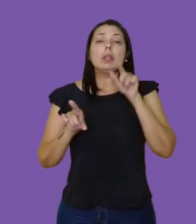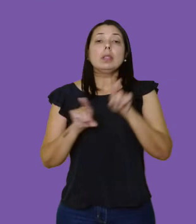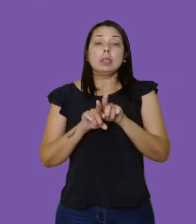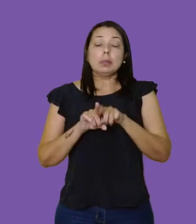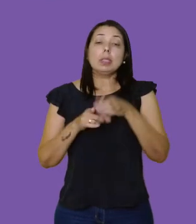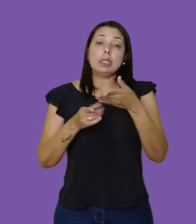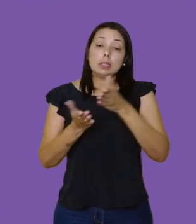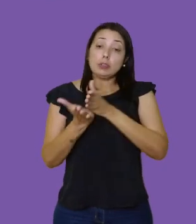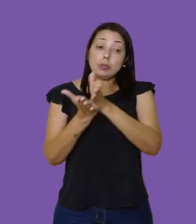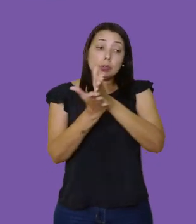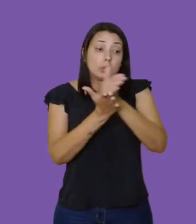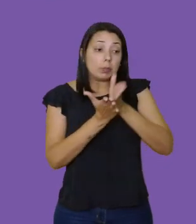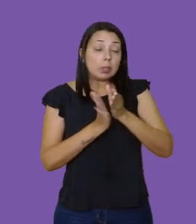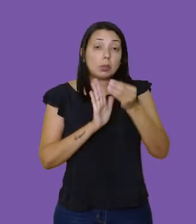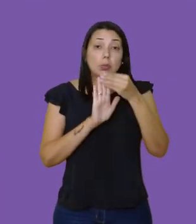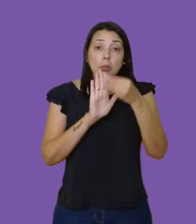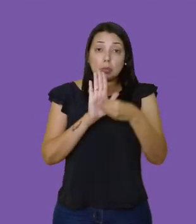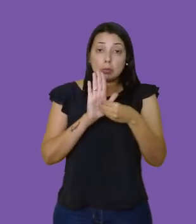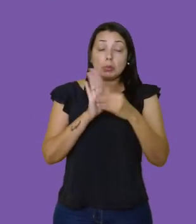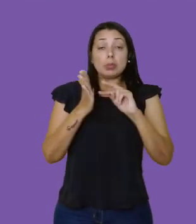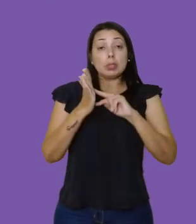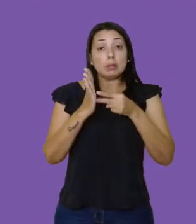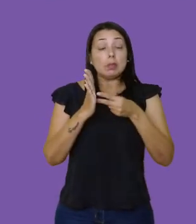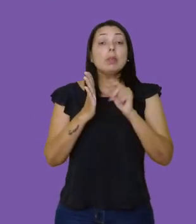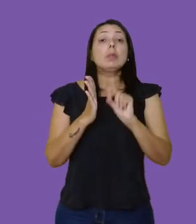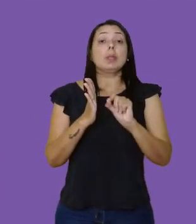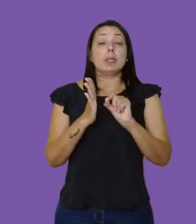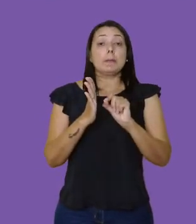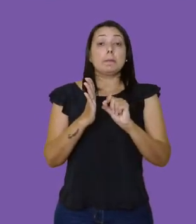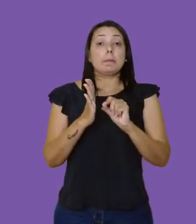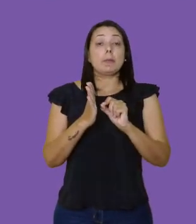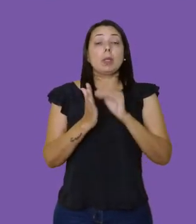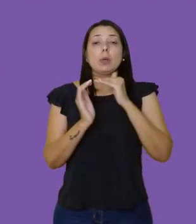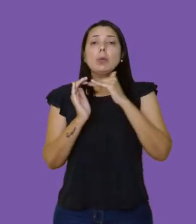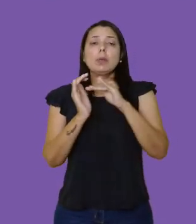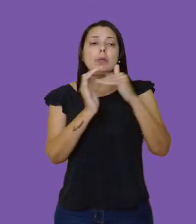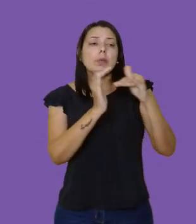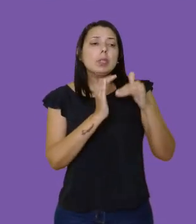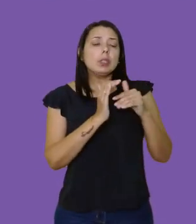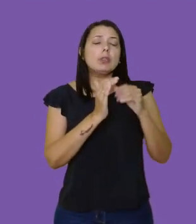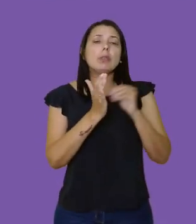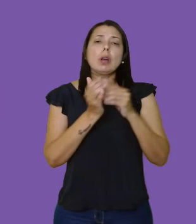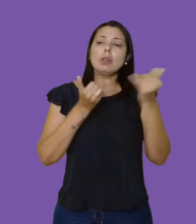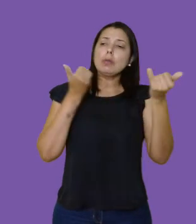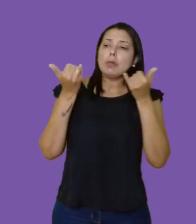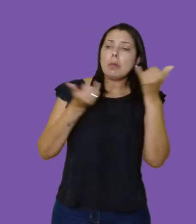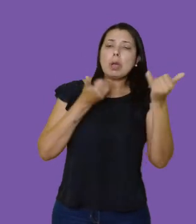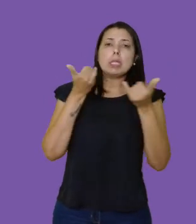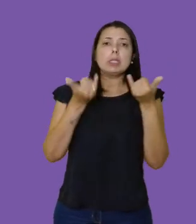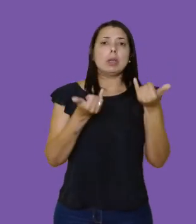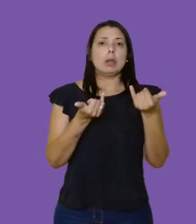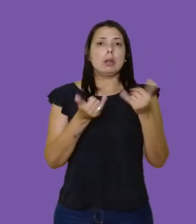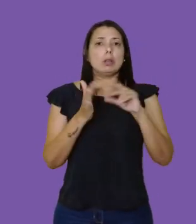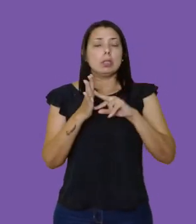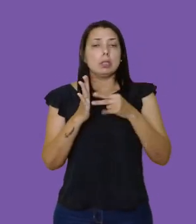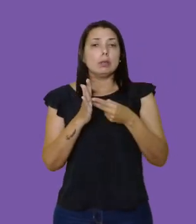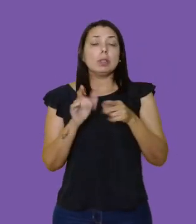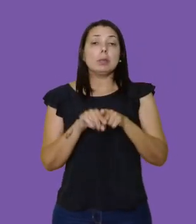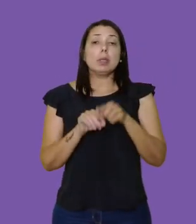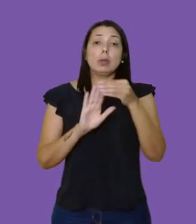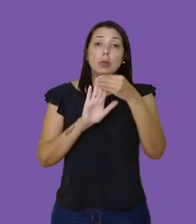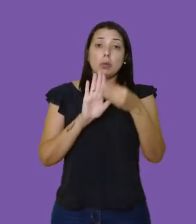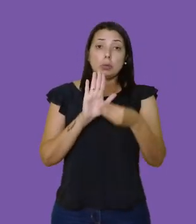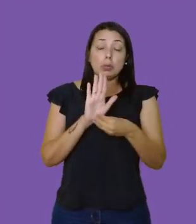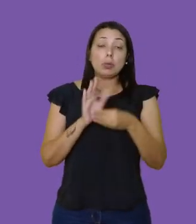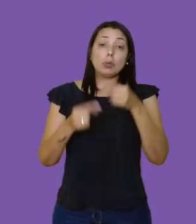esse direcionamento de conteúdo pode significar o envio de mensagens desinformativas, pode significar o envio de conteúdos